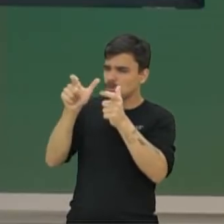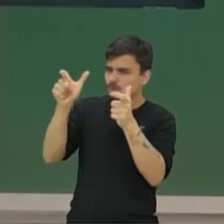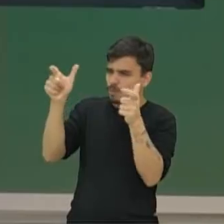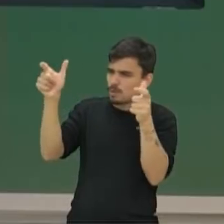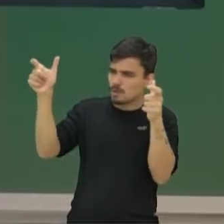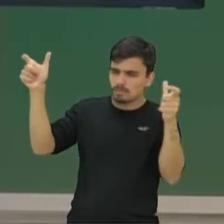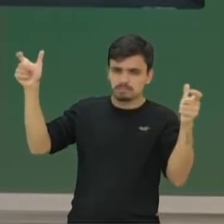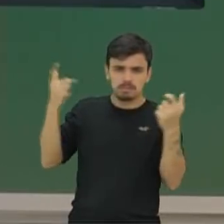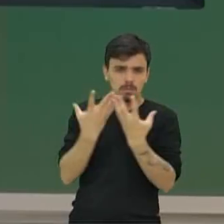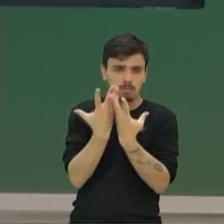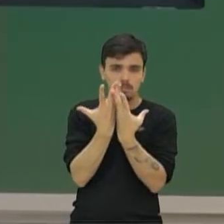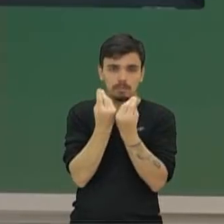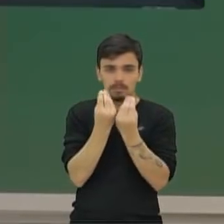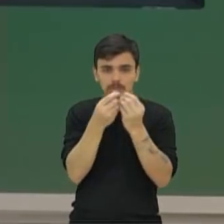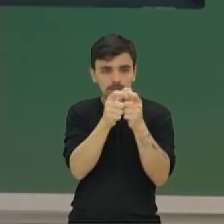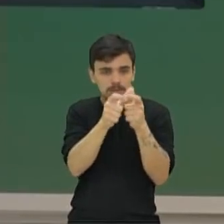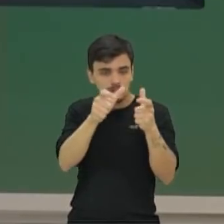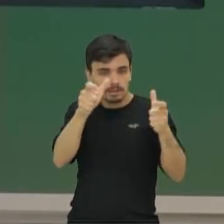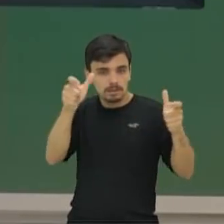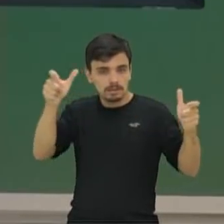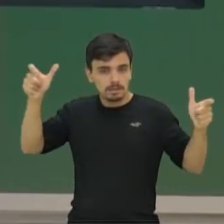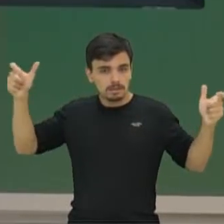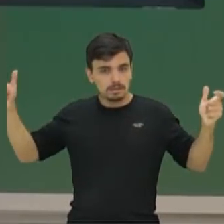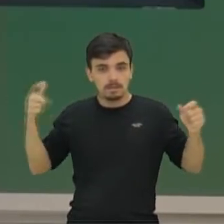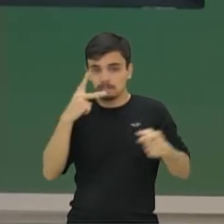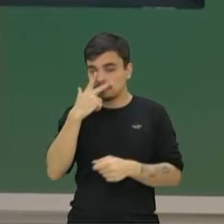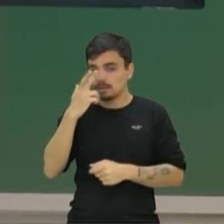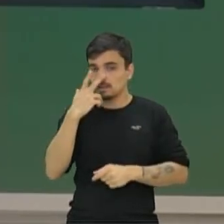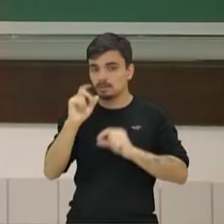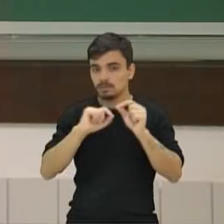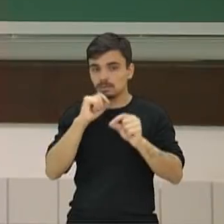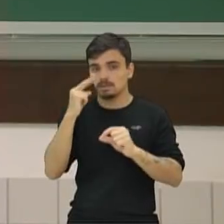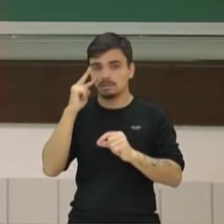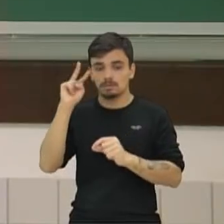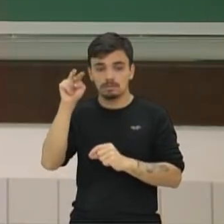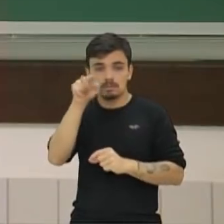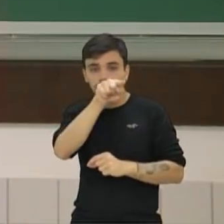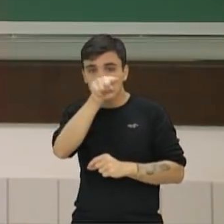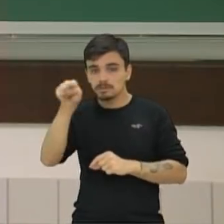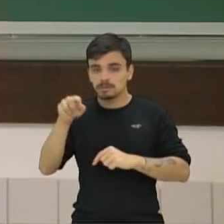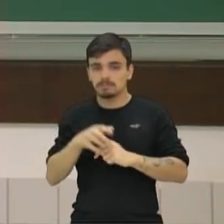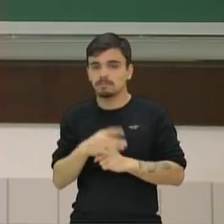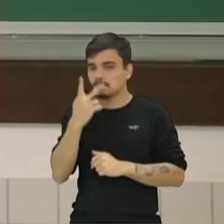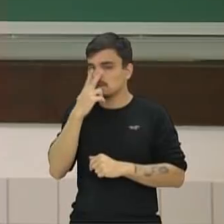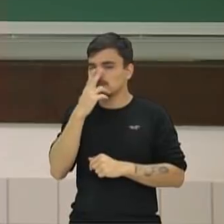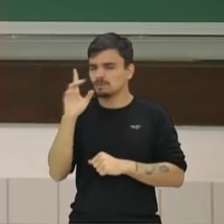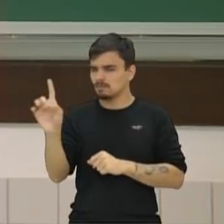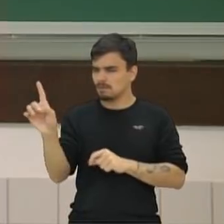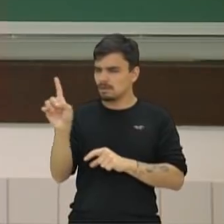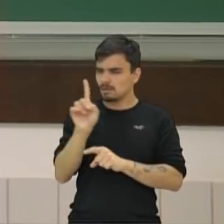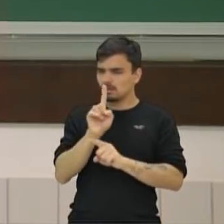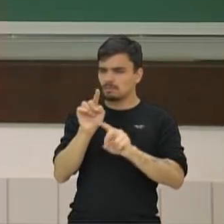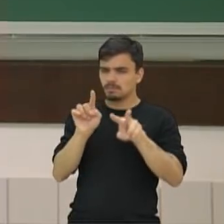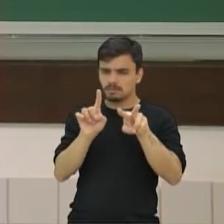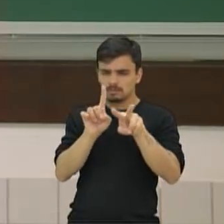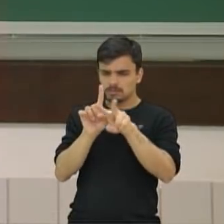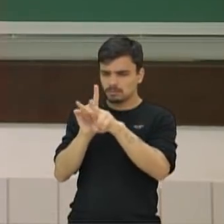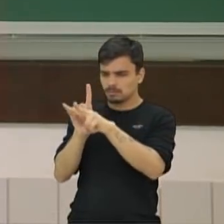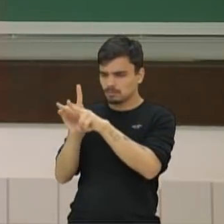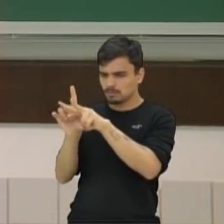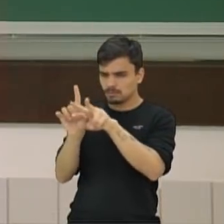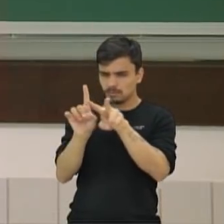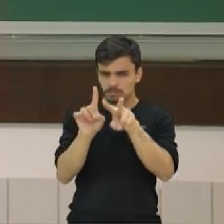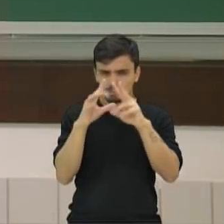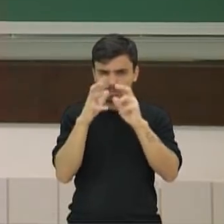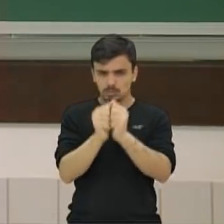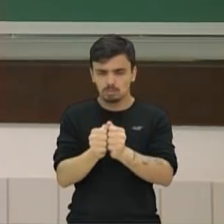enorme, é muito grande, dá a impressão assim que eles estão olhando para vocês, conforme você anda parece que a imagem te acompanha,